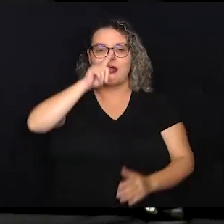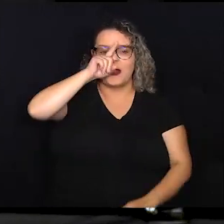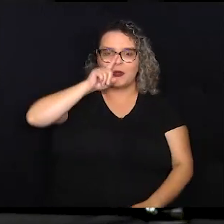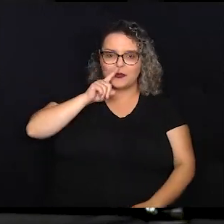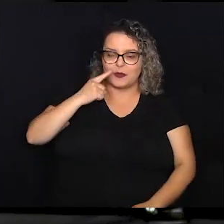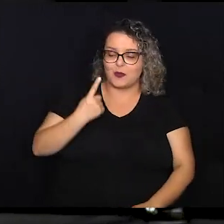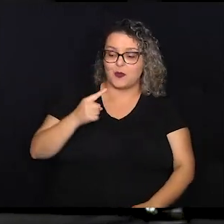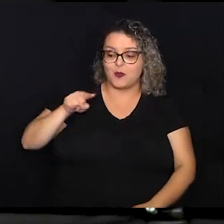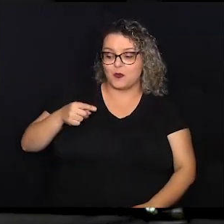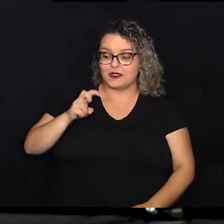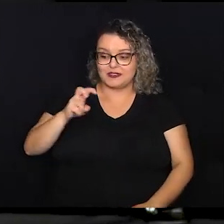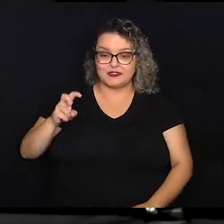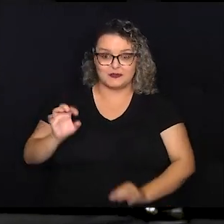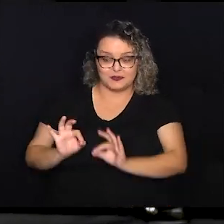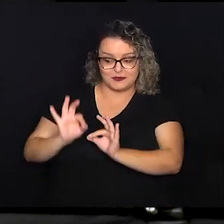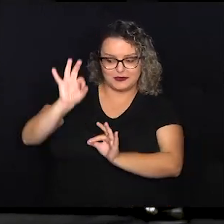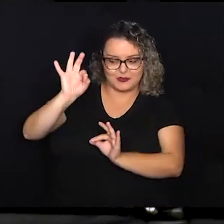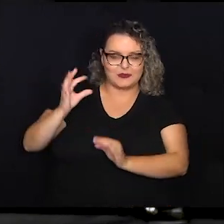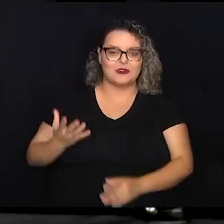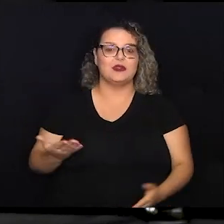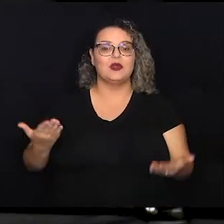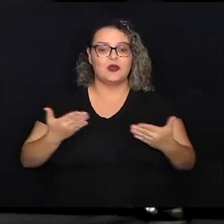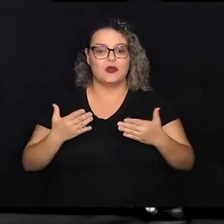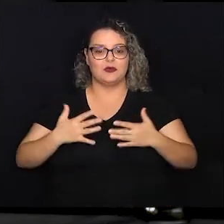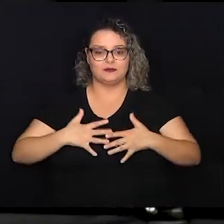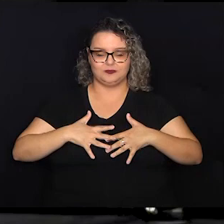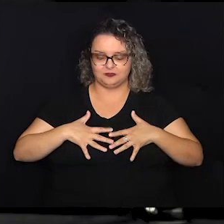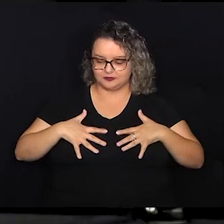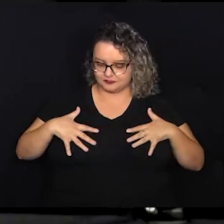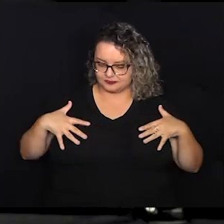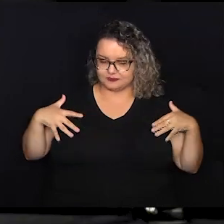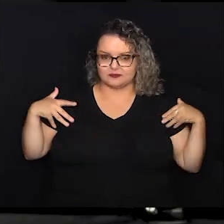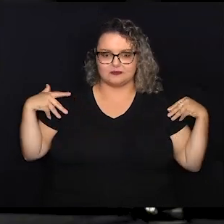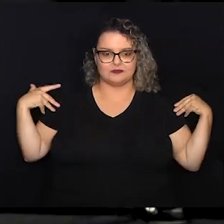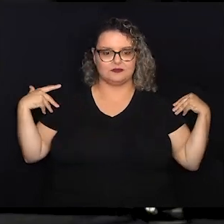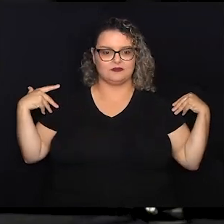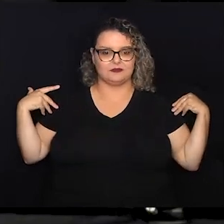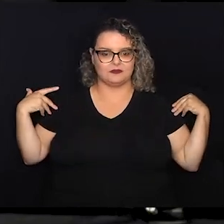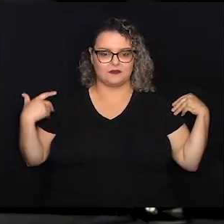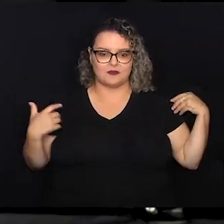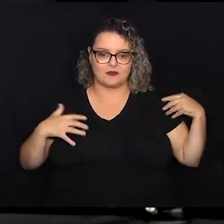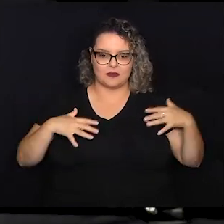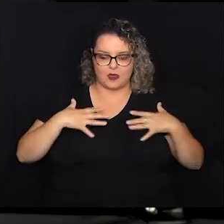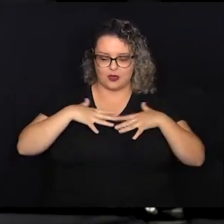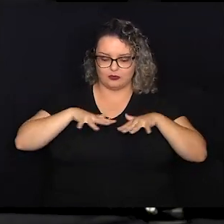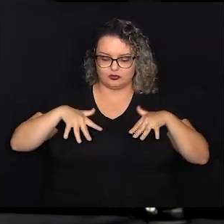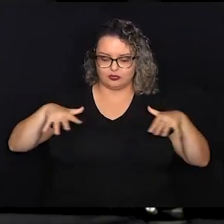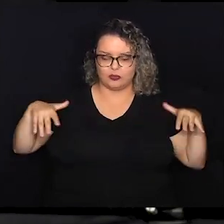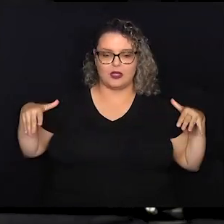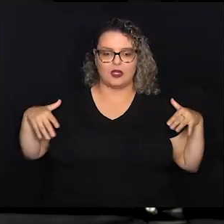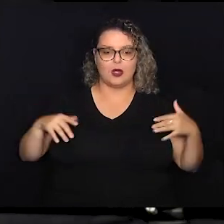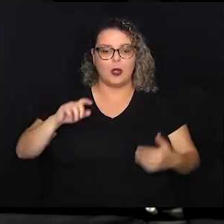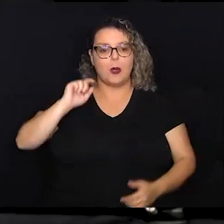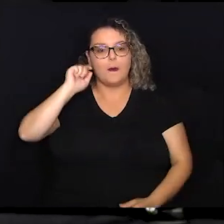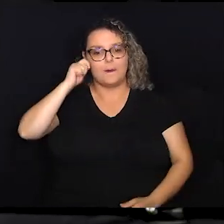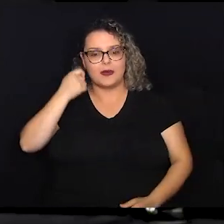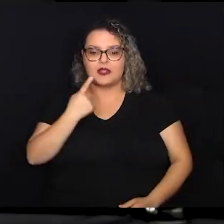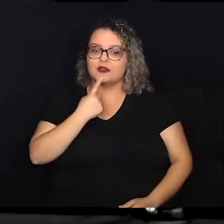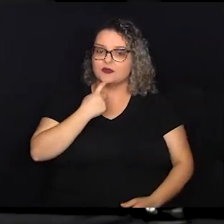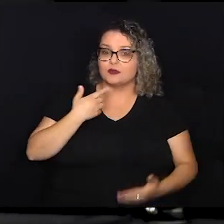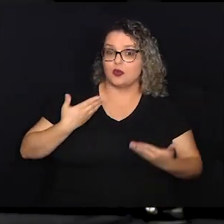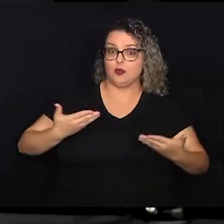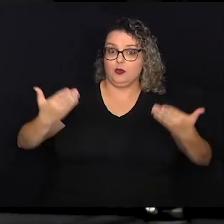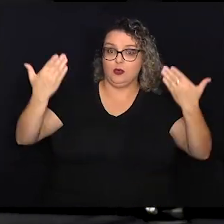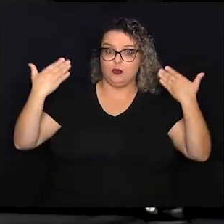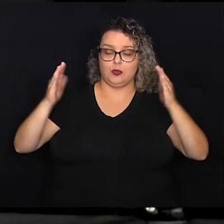dos ombros, com mechas loiras, tenho 1,55 m. Hoje eu estou vestida aqui com uma blusa que tem uns babados em